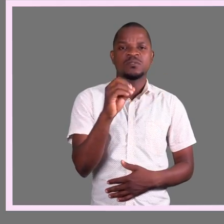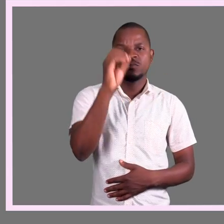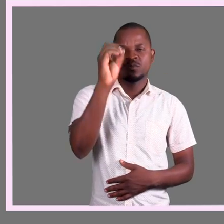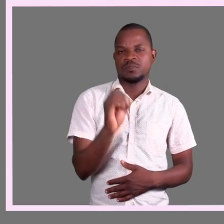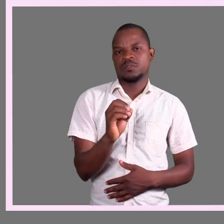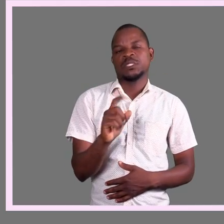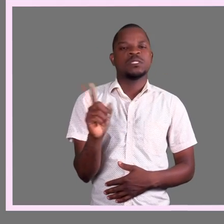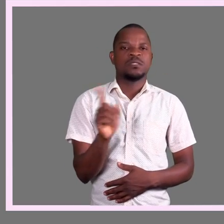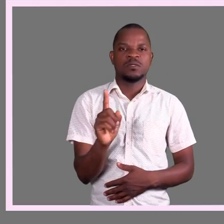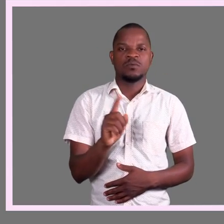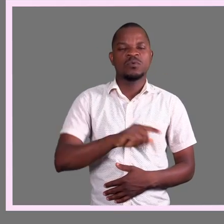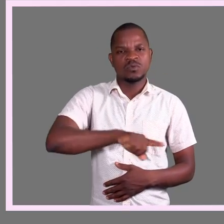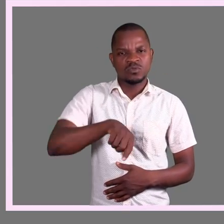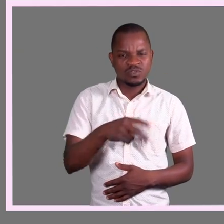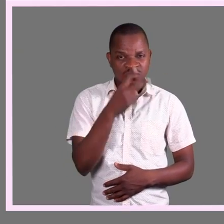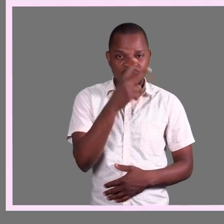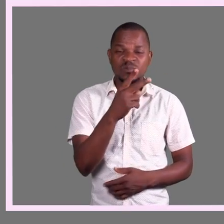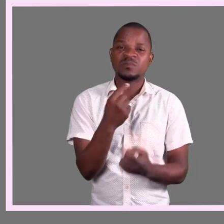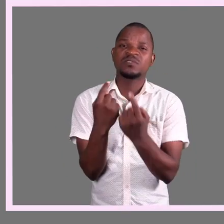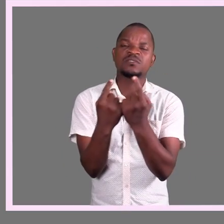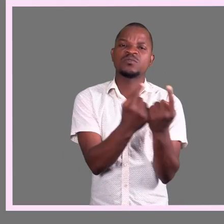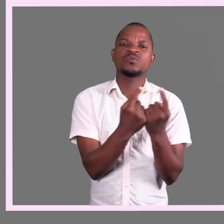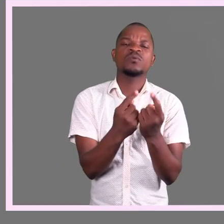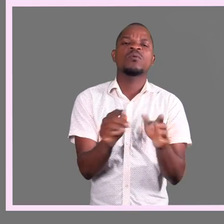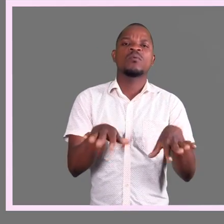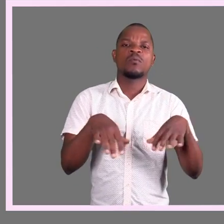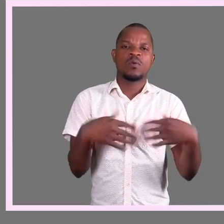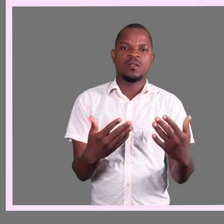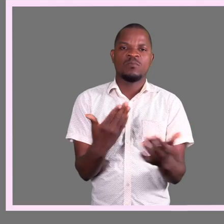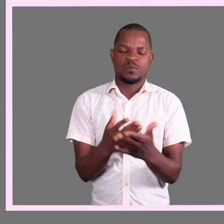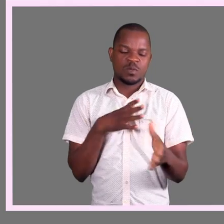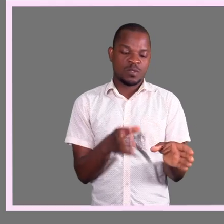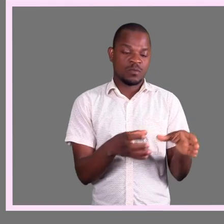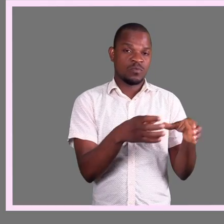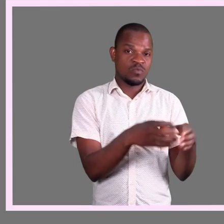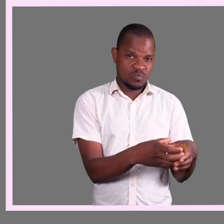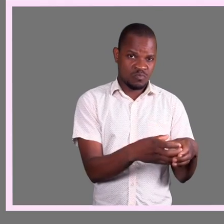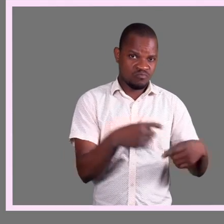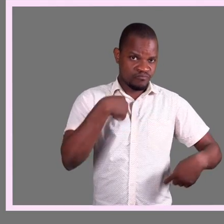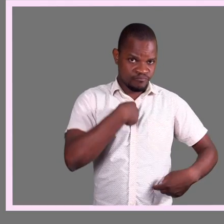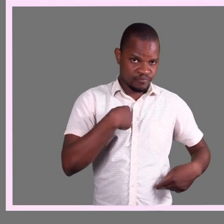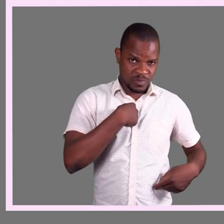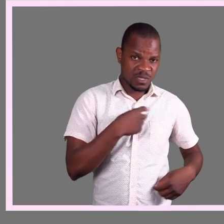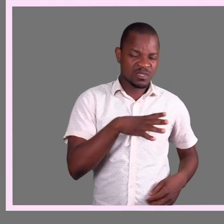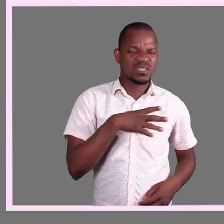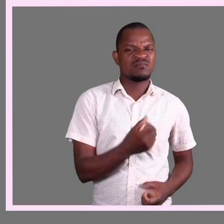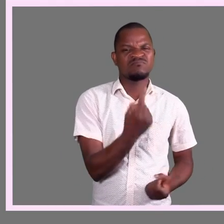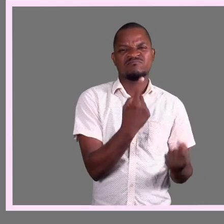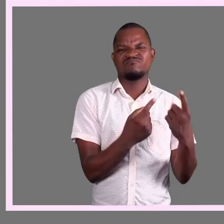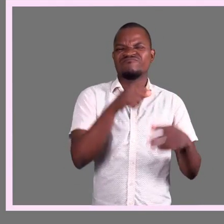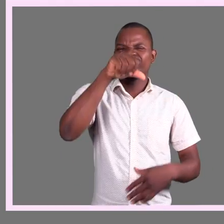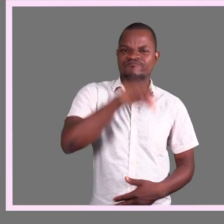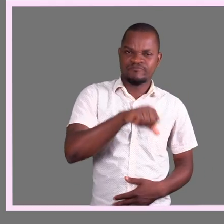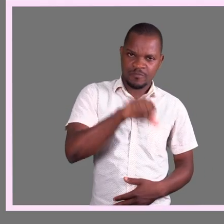Com a pandemia da Covid-19, a capacidade de resposta do Instituto Nacional de Ação Social aumentou, tal como